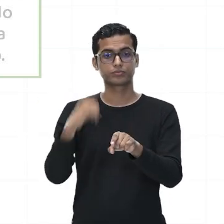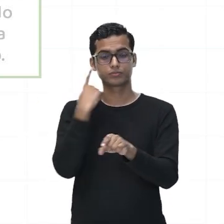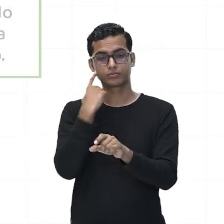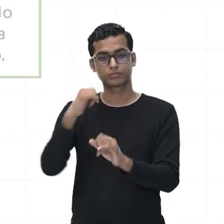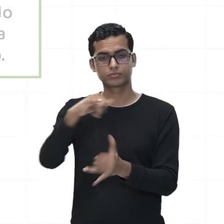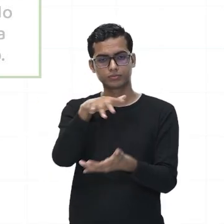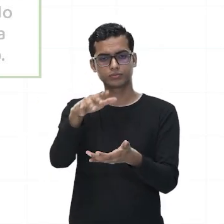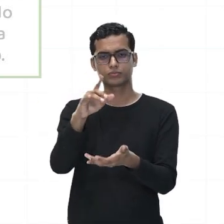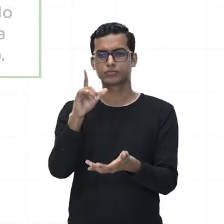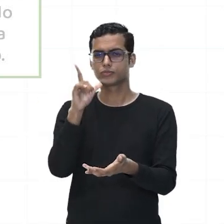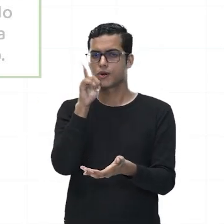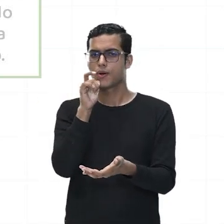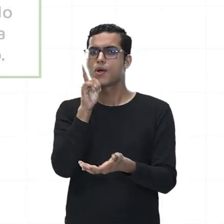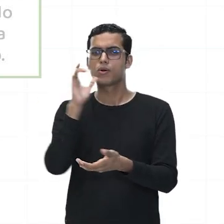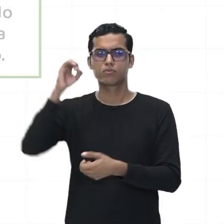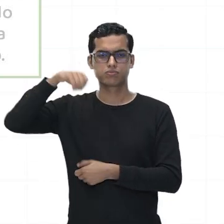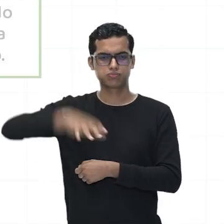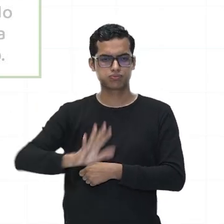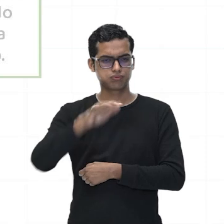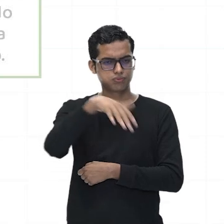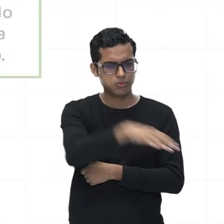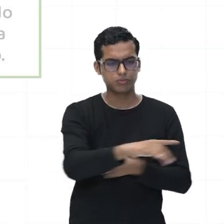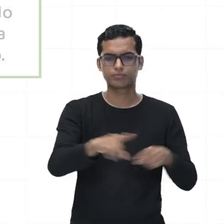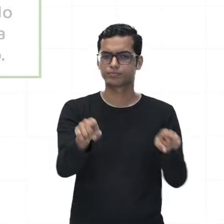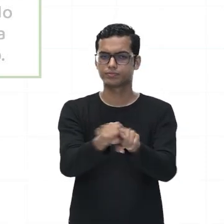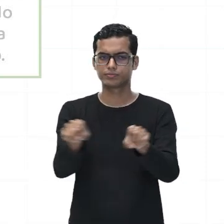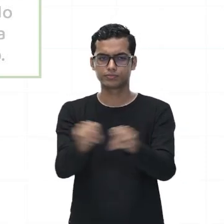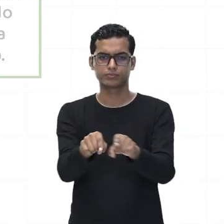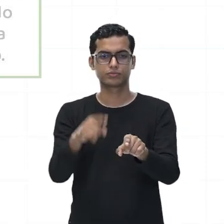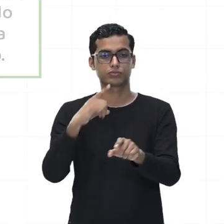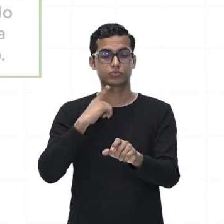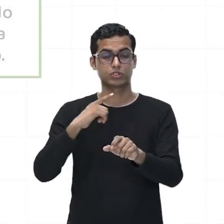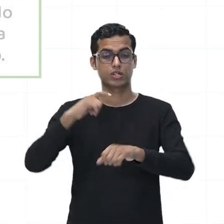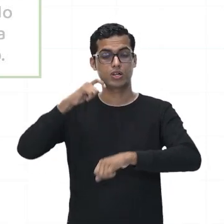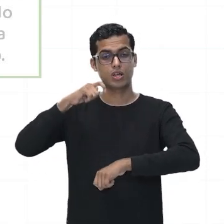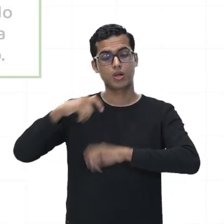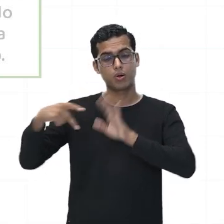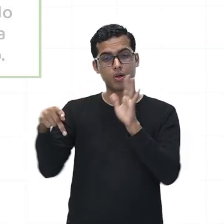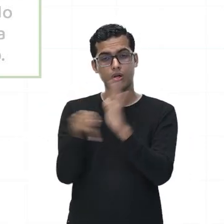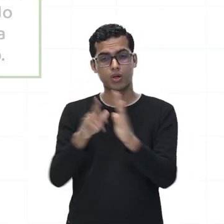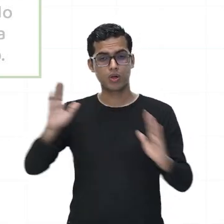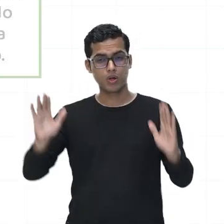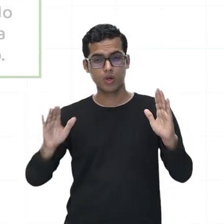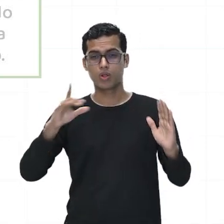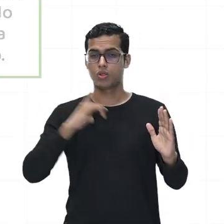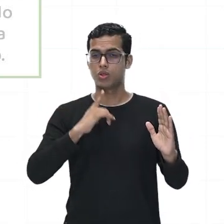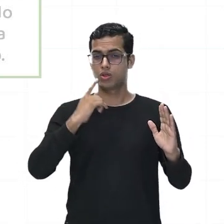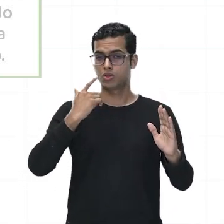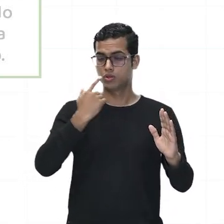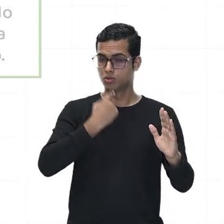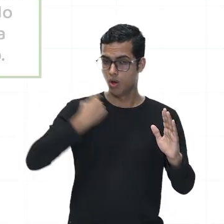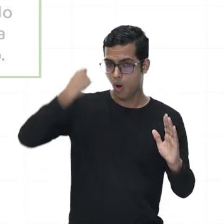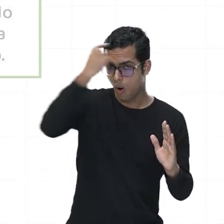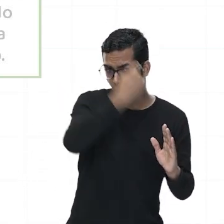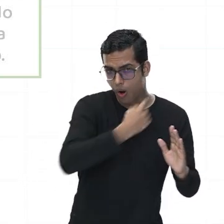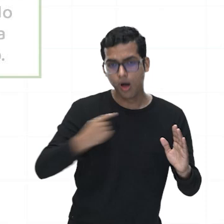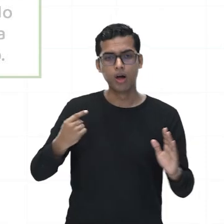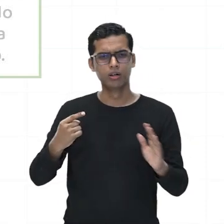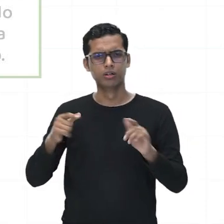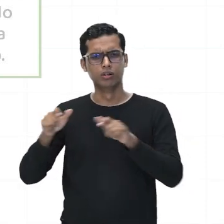do sistema de fusos horários. Esse sistema foi criado para o quê, professora?